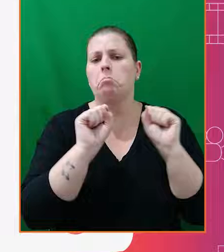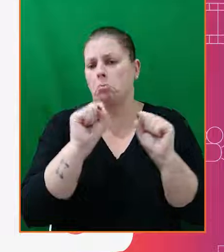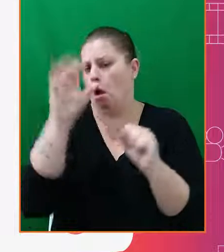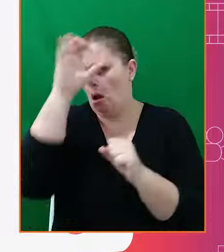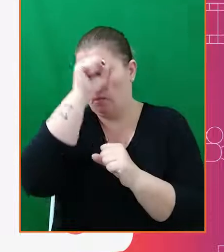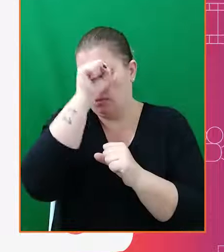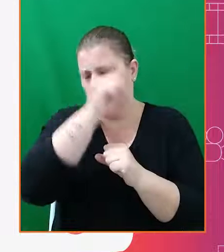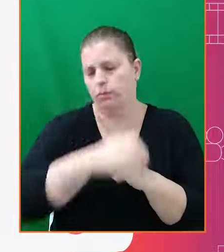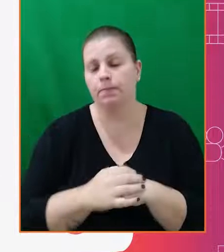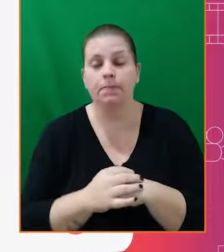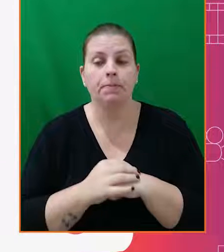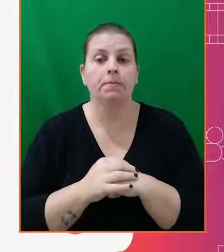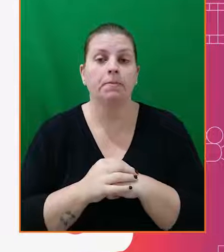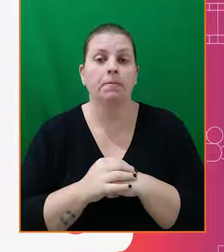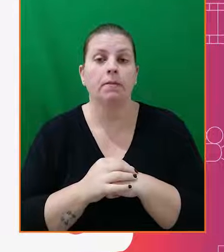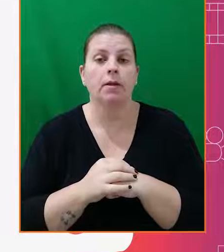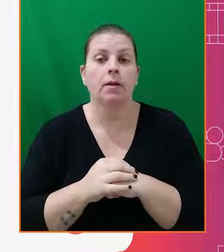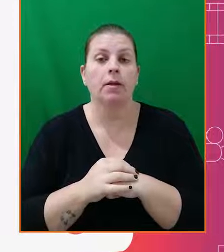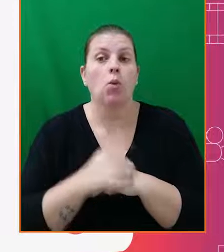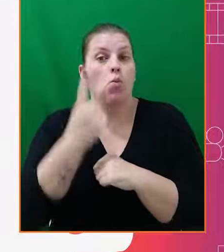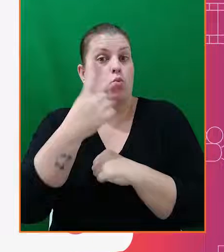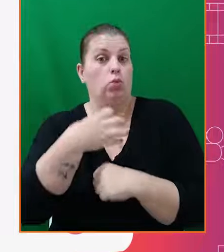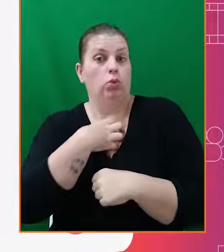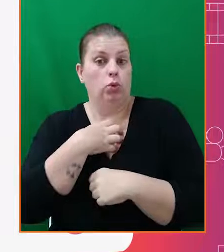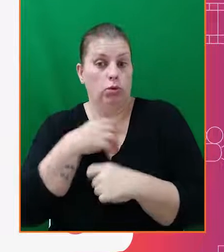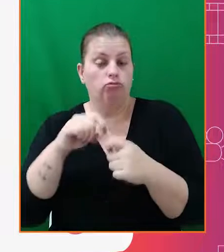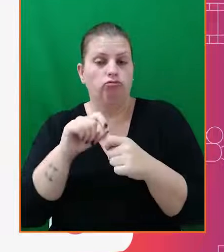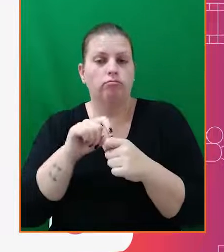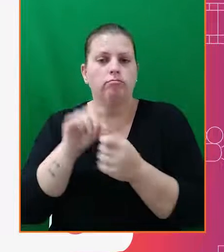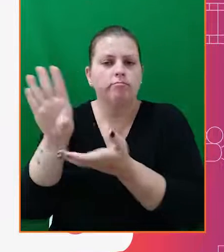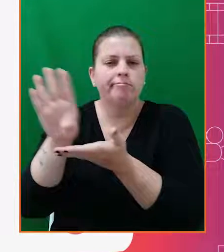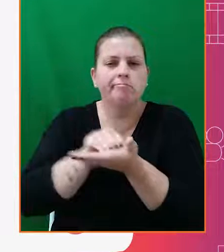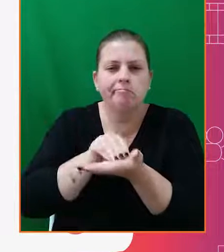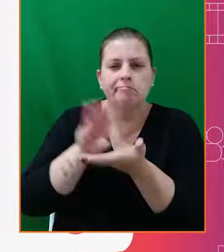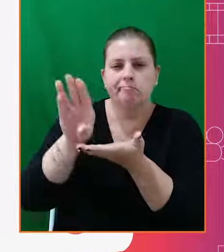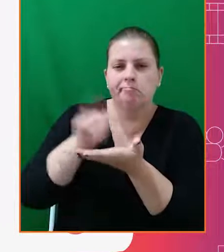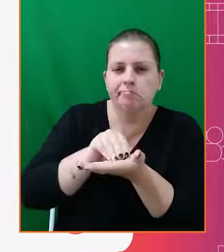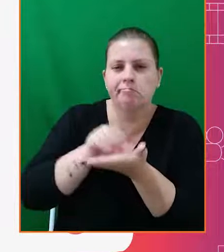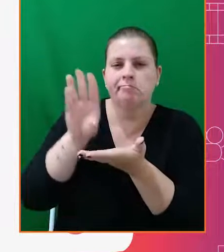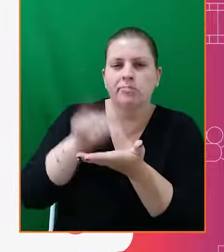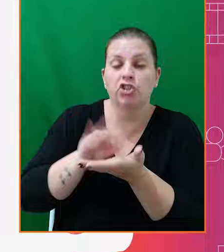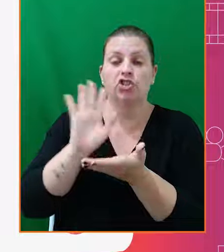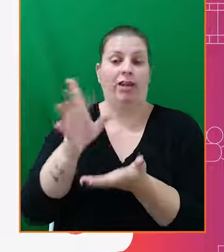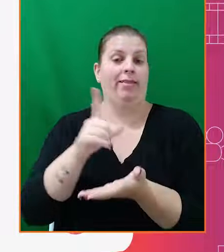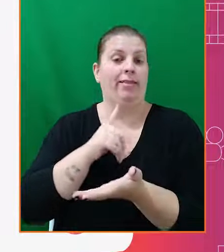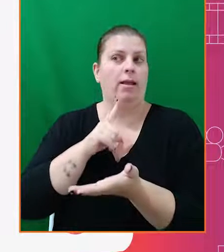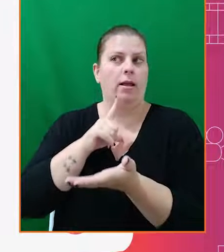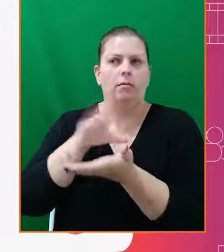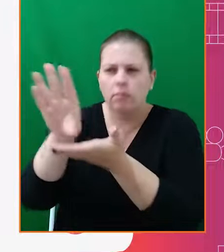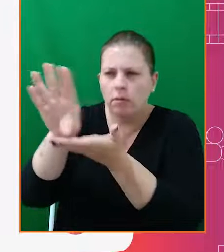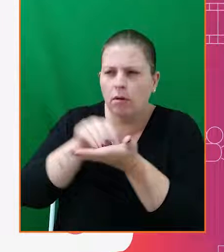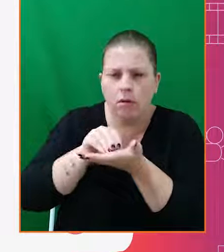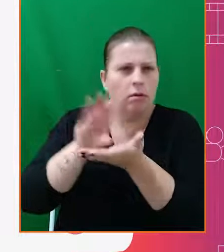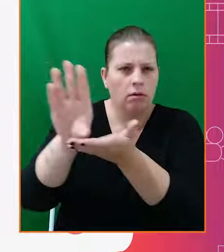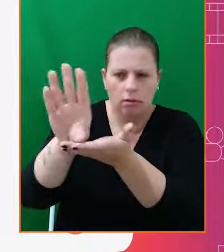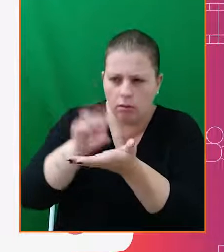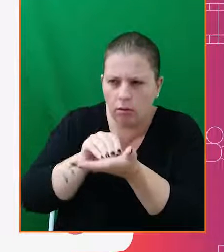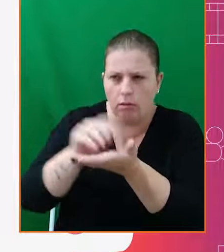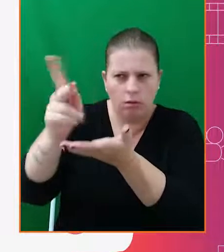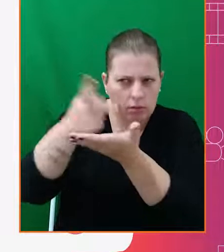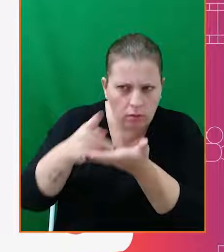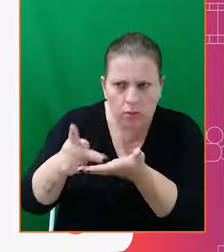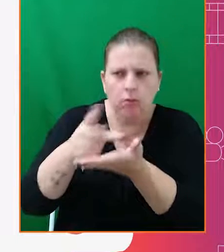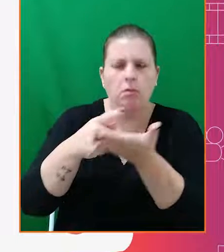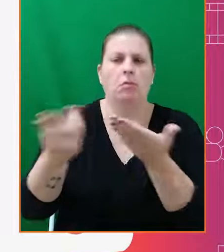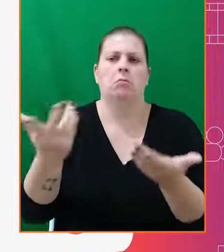aprender a desenhar. Uma das formas de treinar desenho é copiar coisas já existentes,